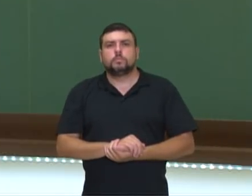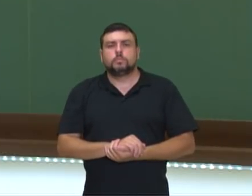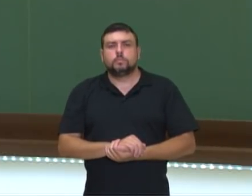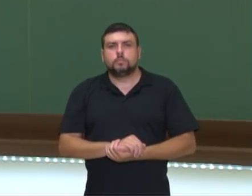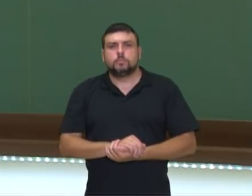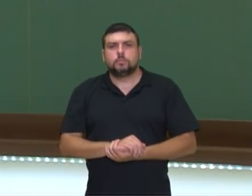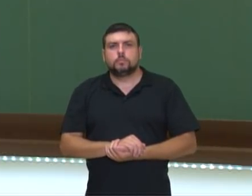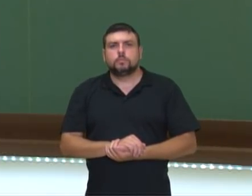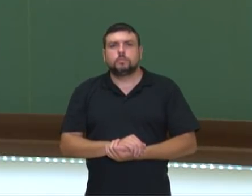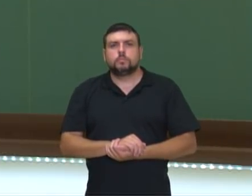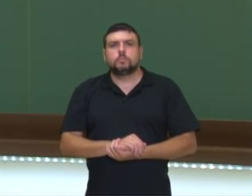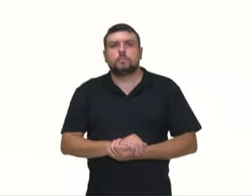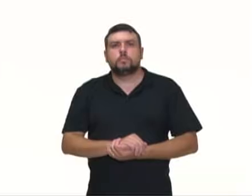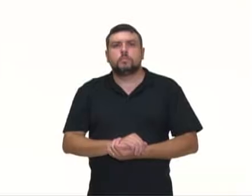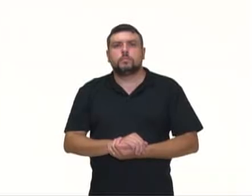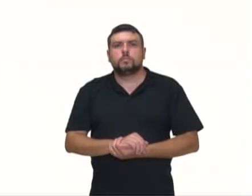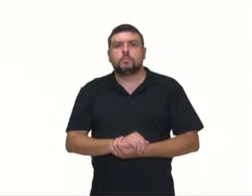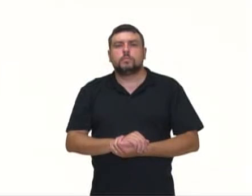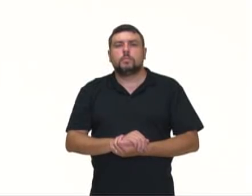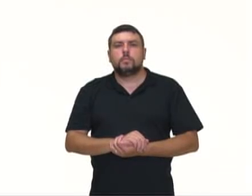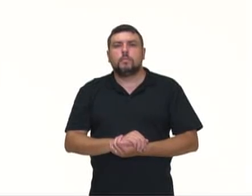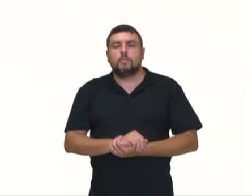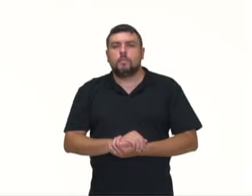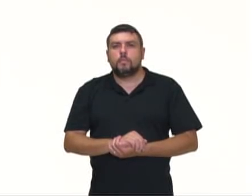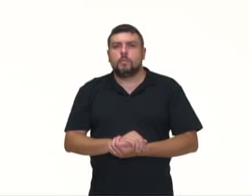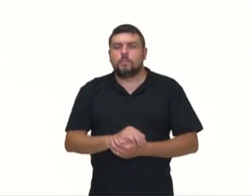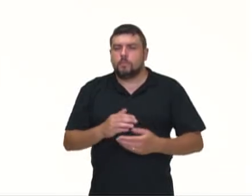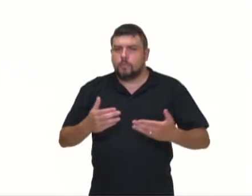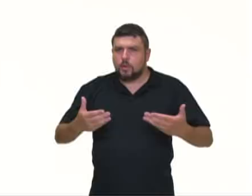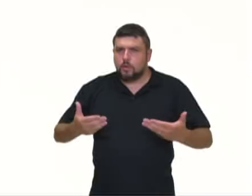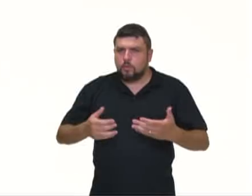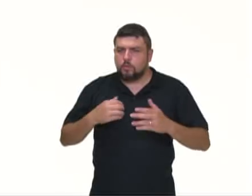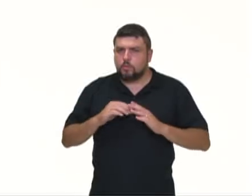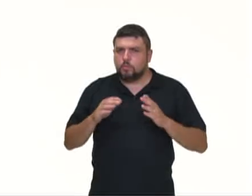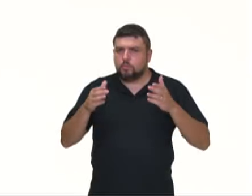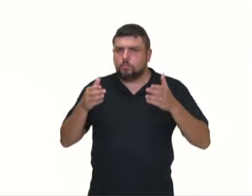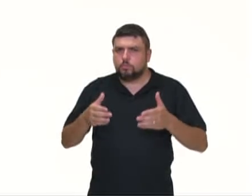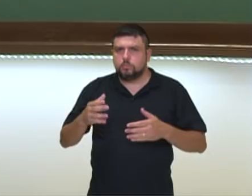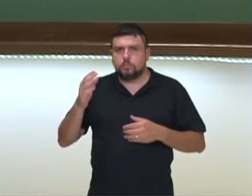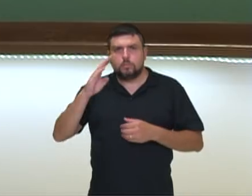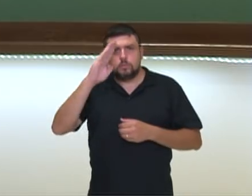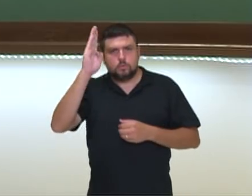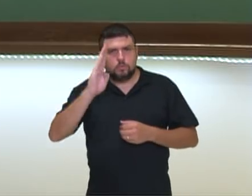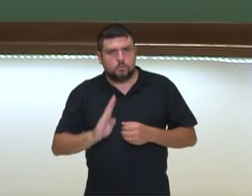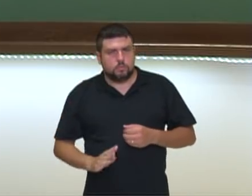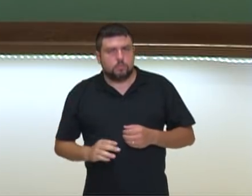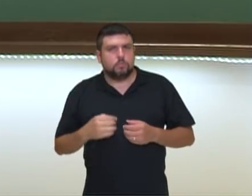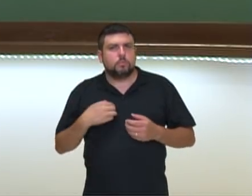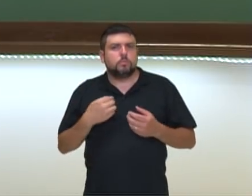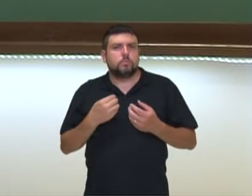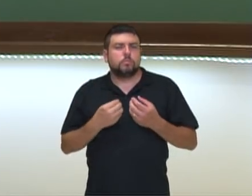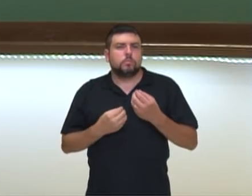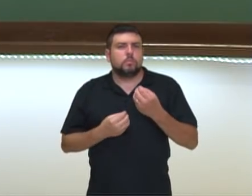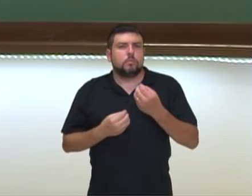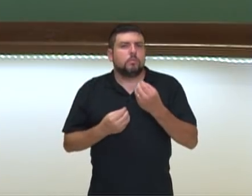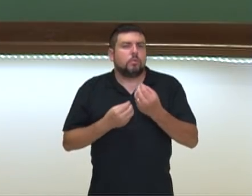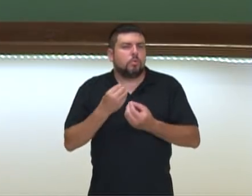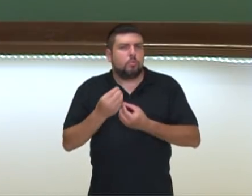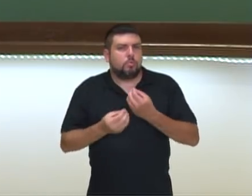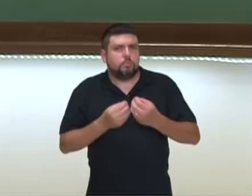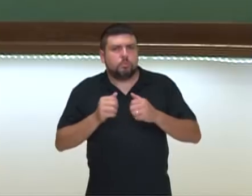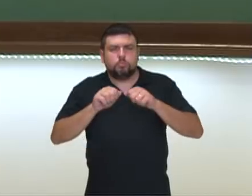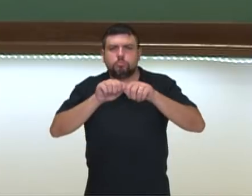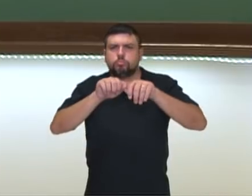América Central. Bem, no Brasil agora a gente vai falar um pouco mais como que esse esporte ele cresceu e se tornou um